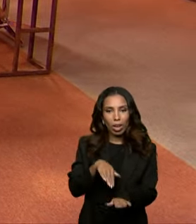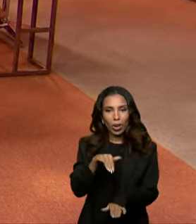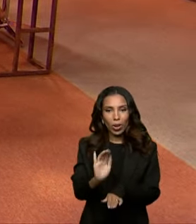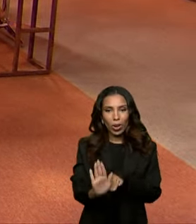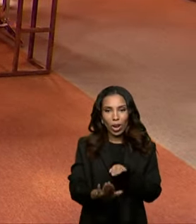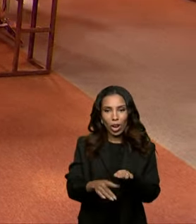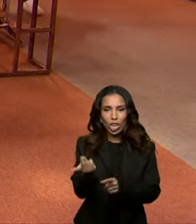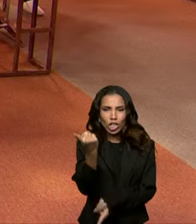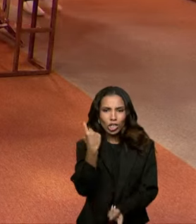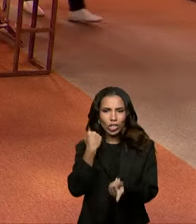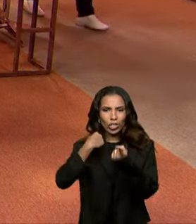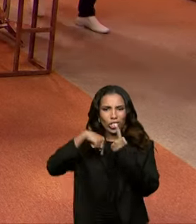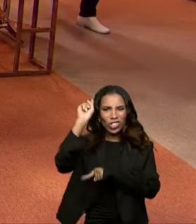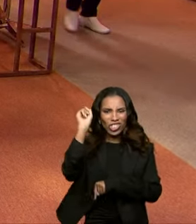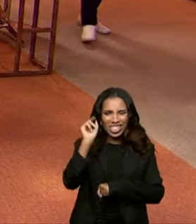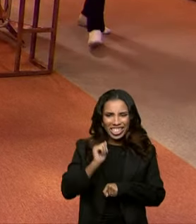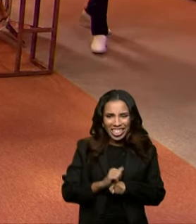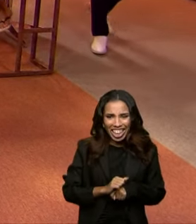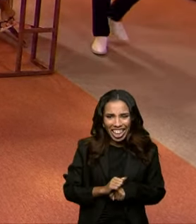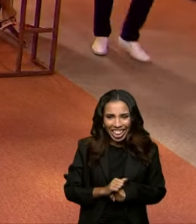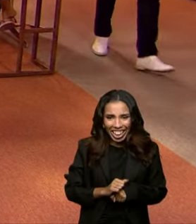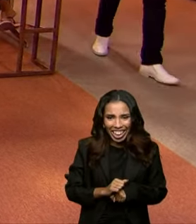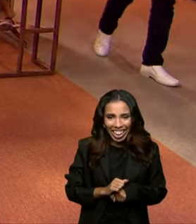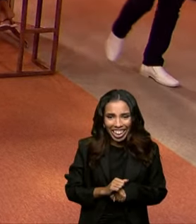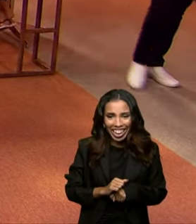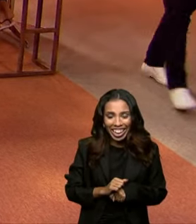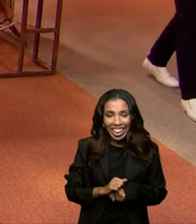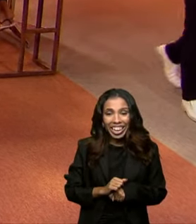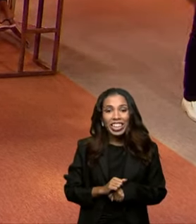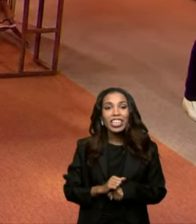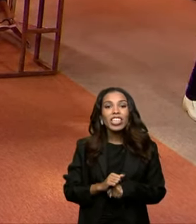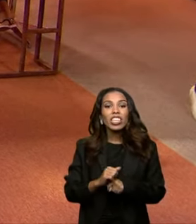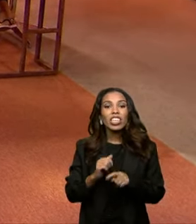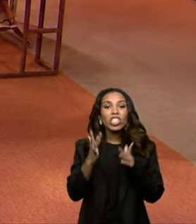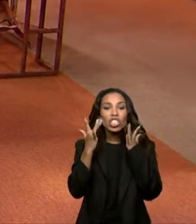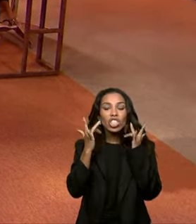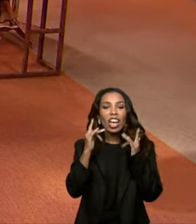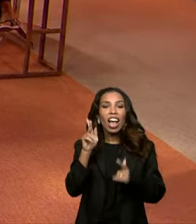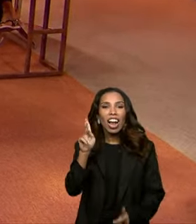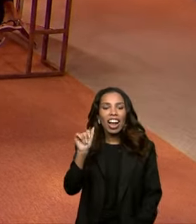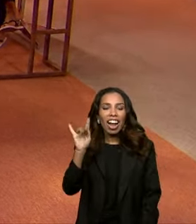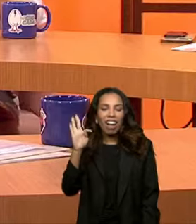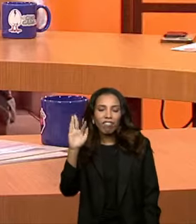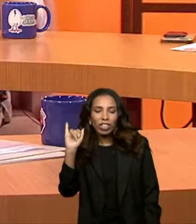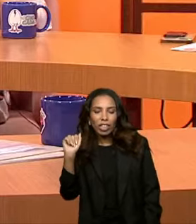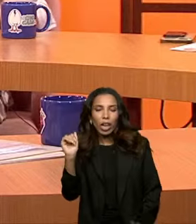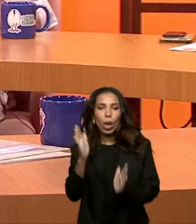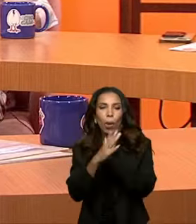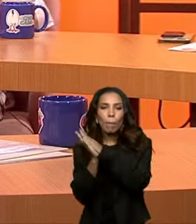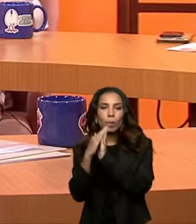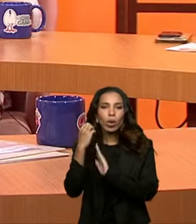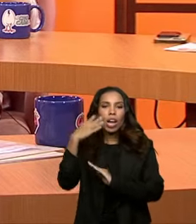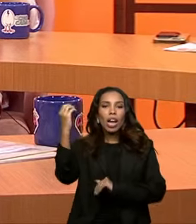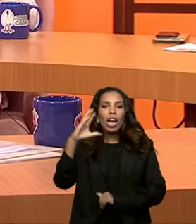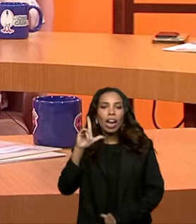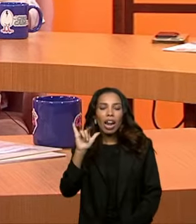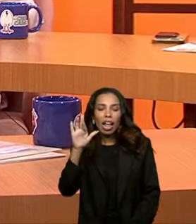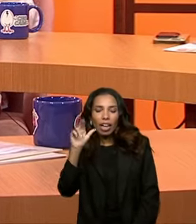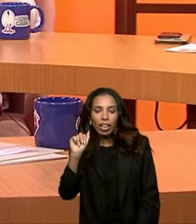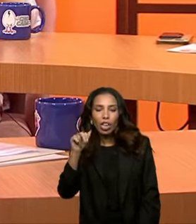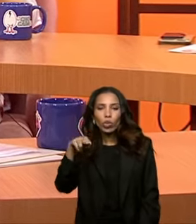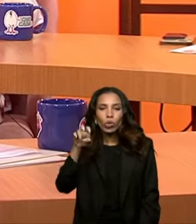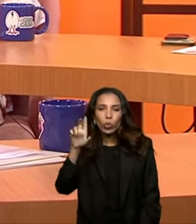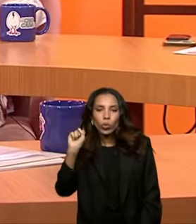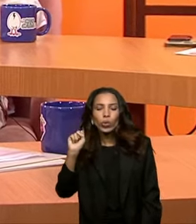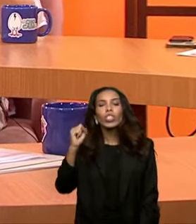é um sucesso do CCC. Fala peças de novo. Lá o teatro. Kafka e a Boneca Viajante no Teatro Clara Nunes, no Shopping da Gávea,